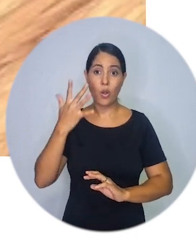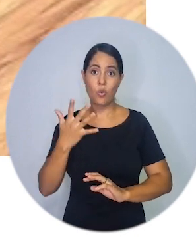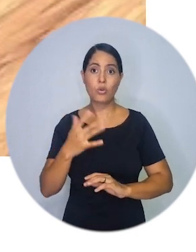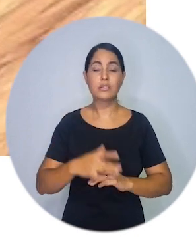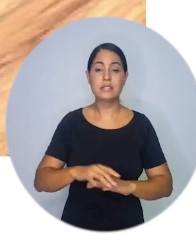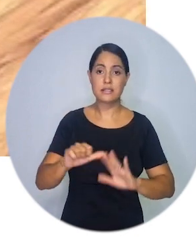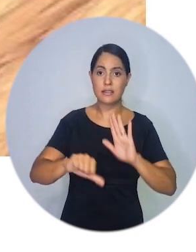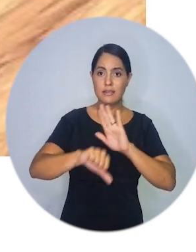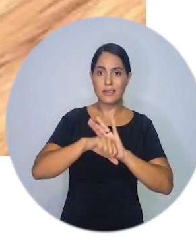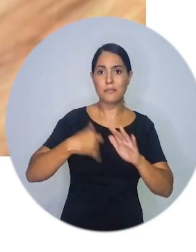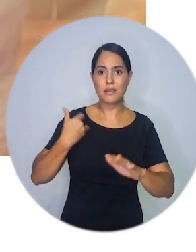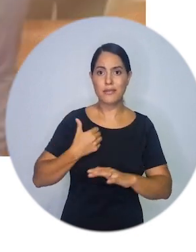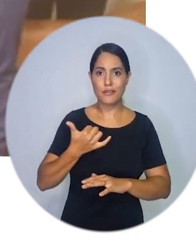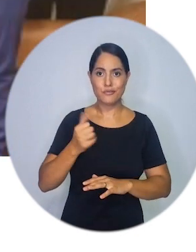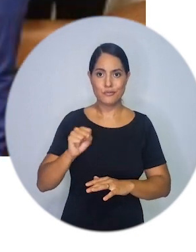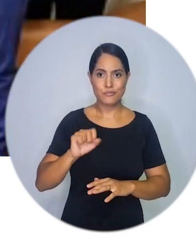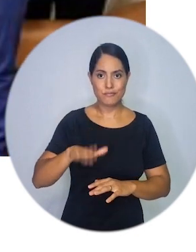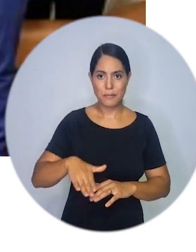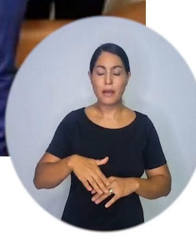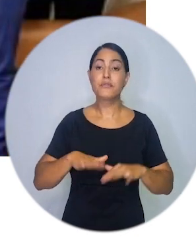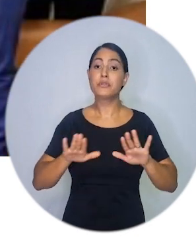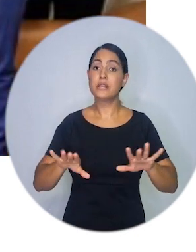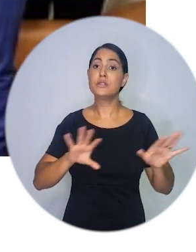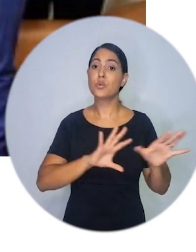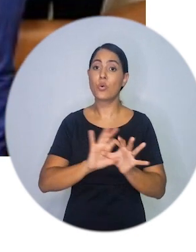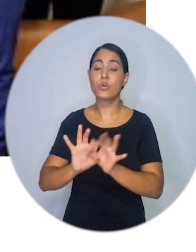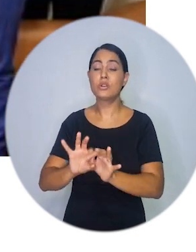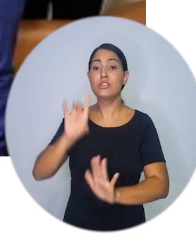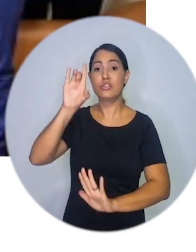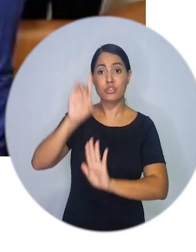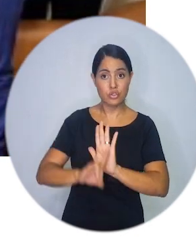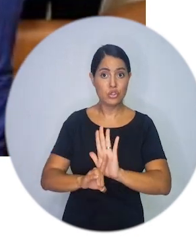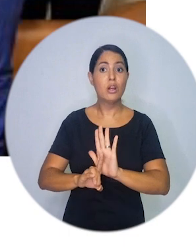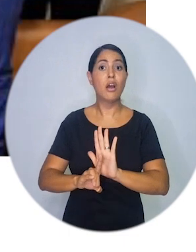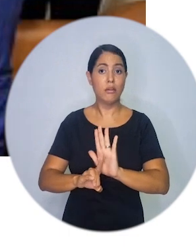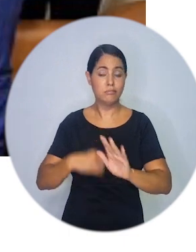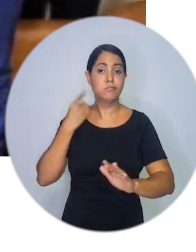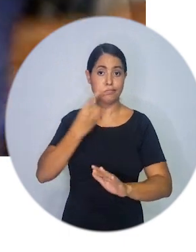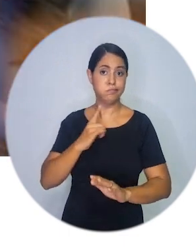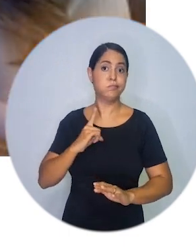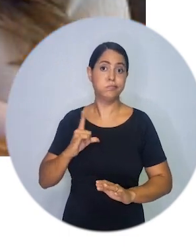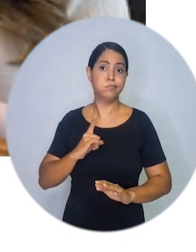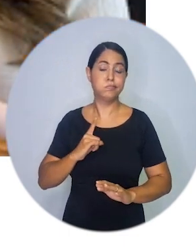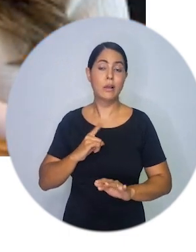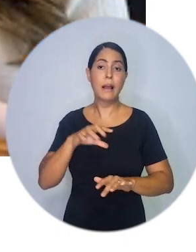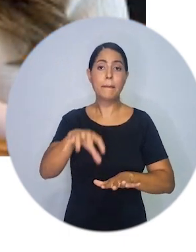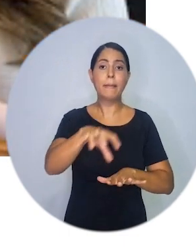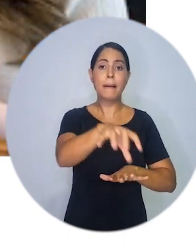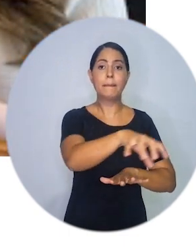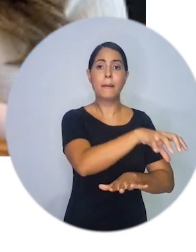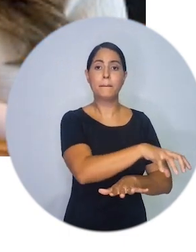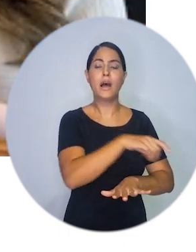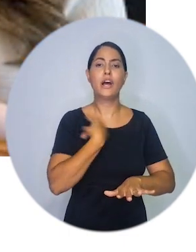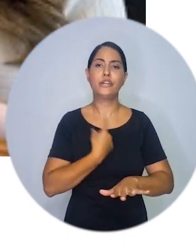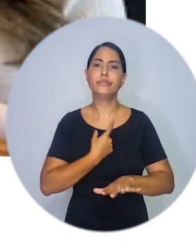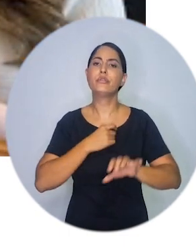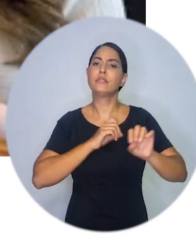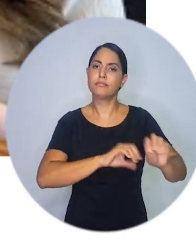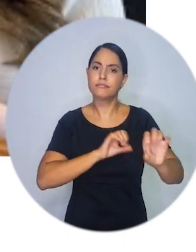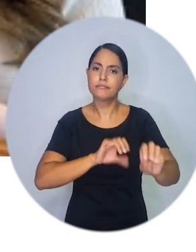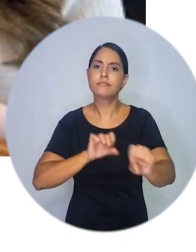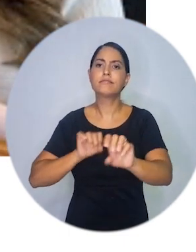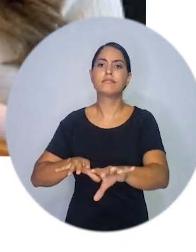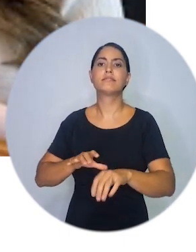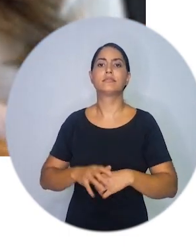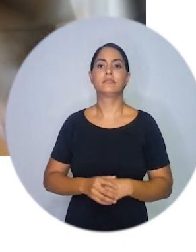sobre prerrogativas da advocacia, os direitos que o advogado tem em relação a esses órgãos. Também visitamos a Polícia